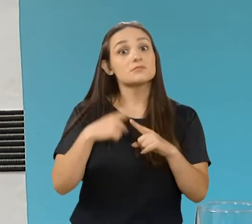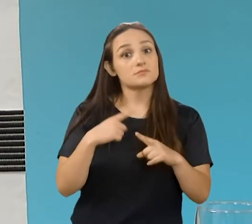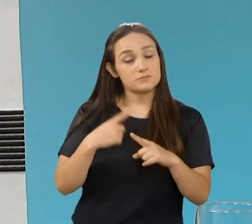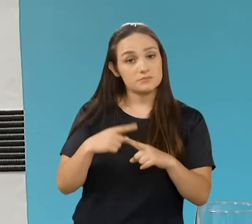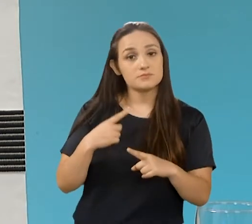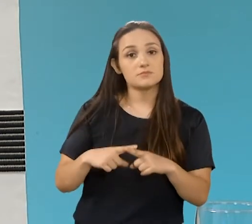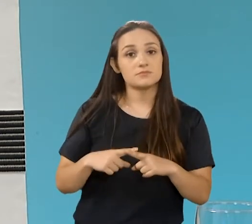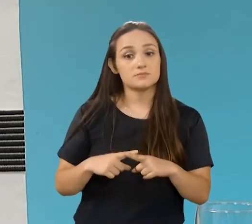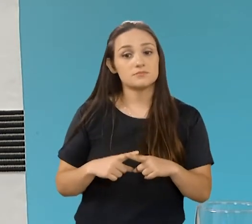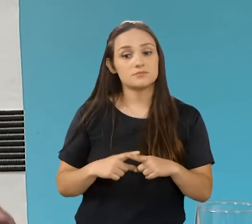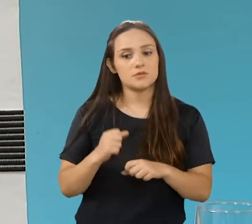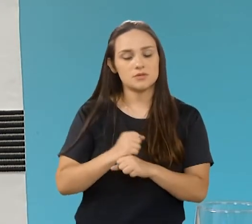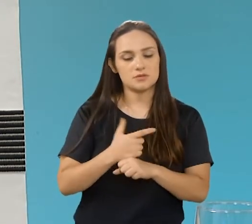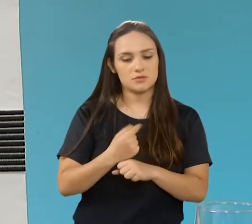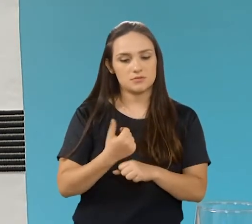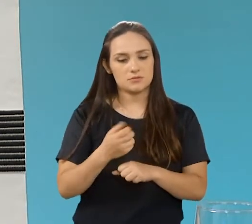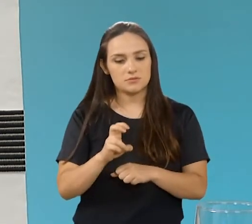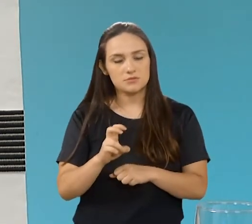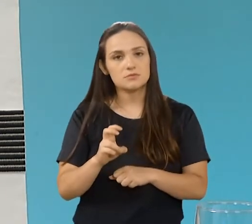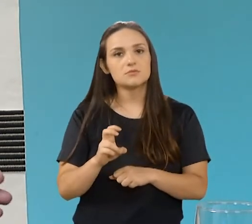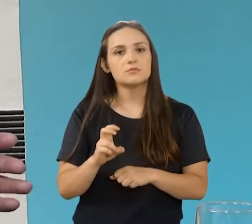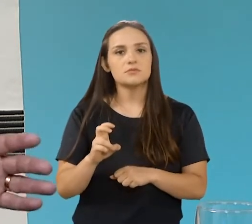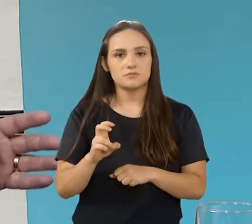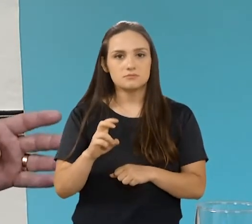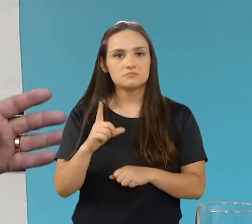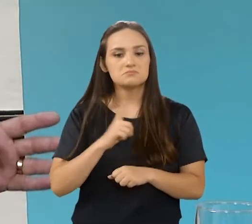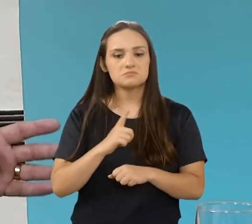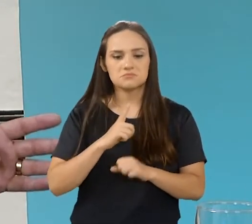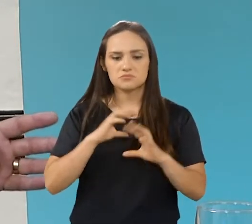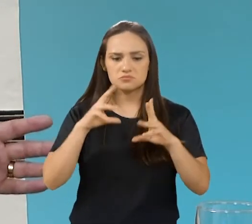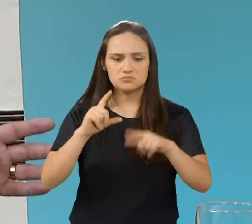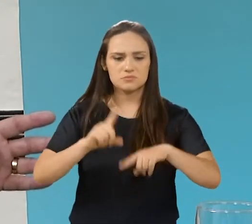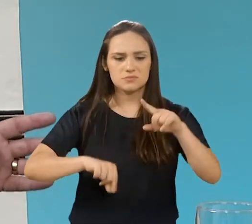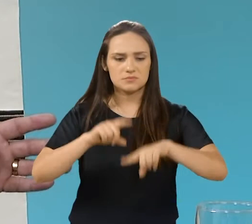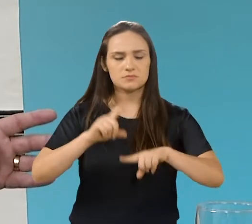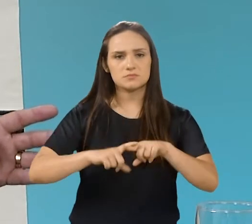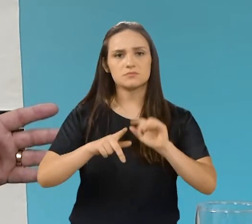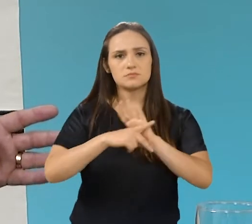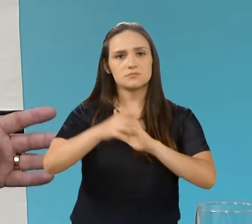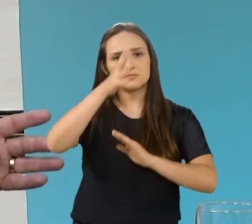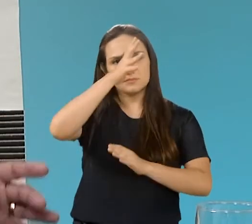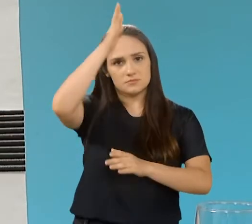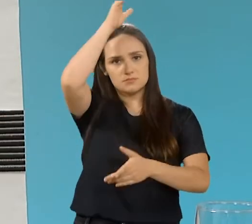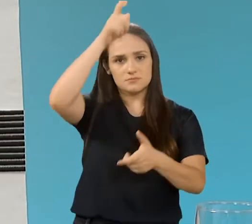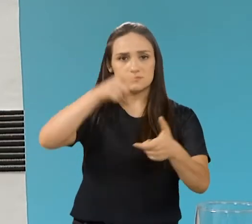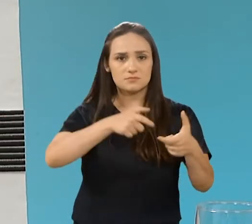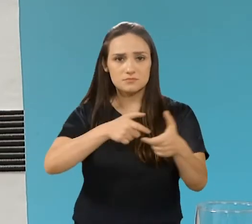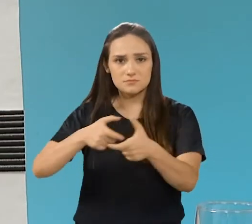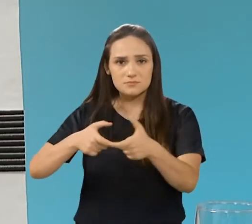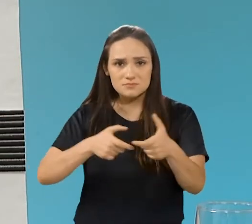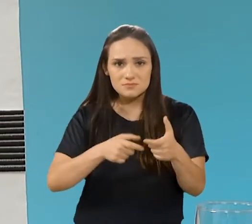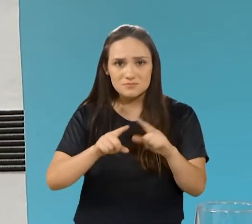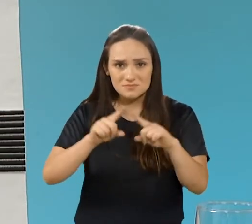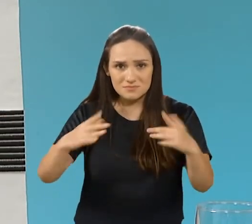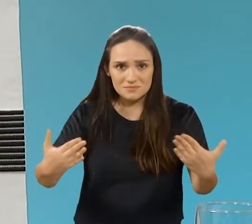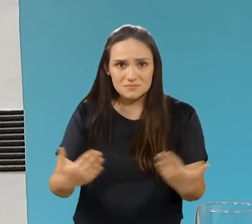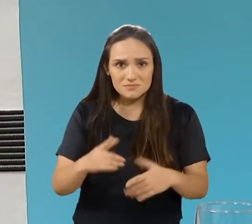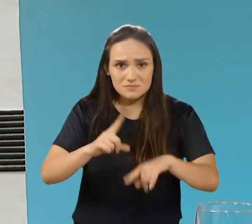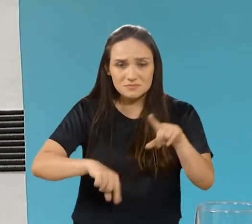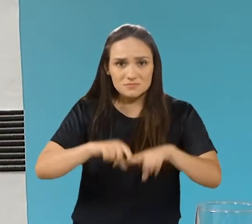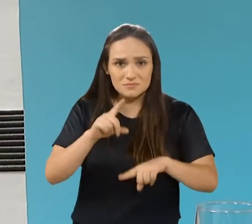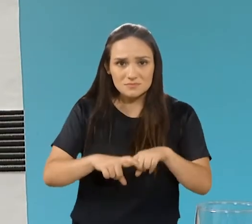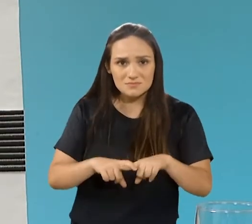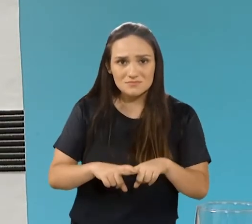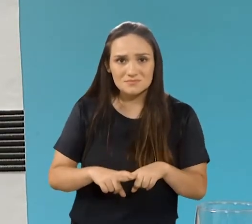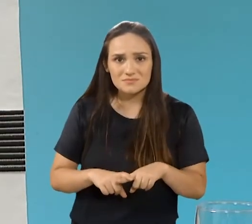desde 2015, ele renovou toda a frota e os equipamentos do Corpo de Bombeiros. Mas muitos desses equipamentos